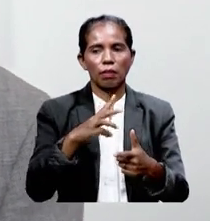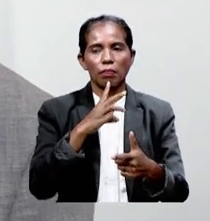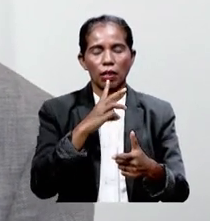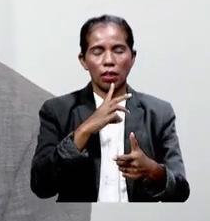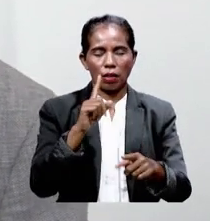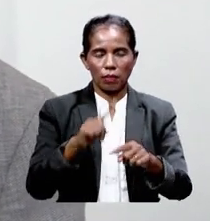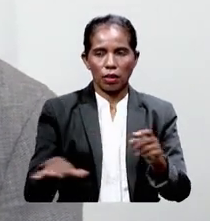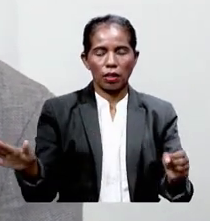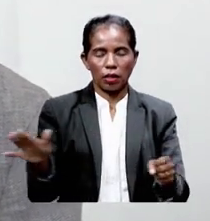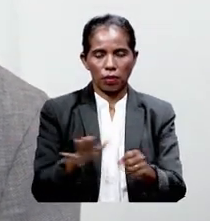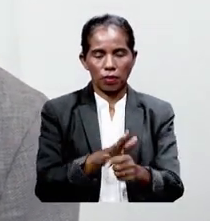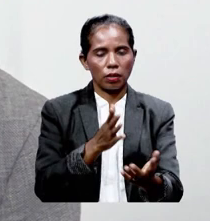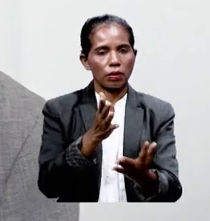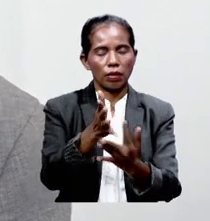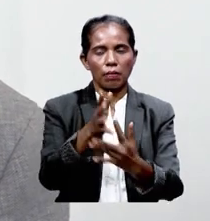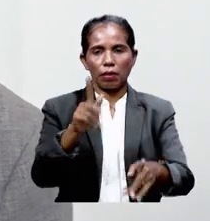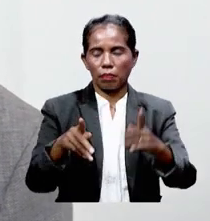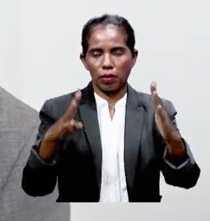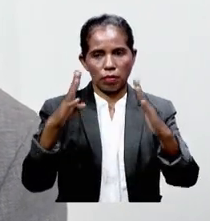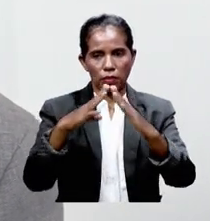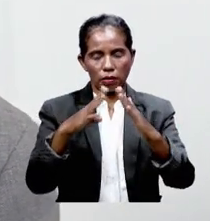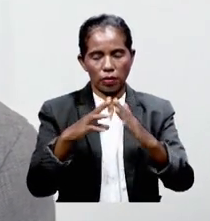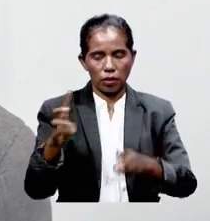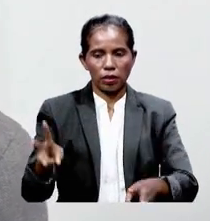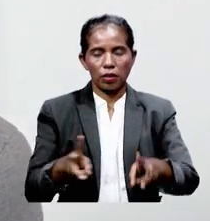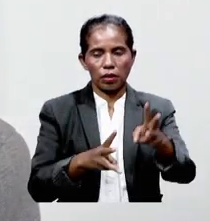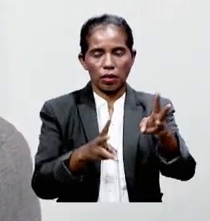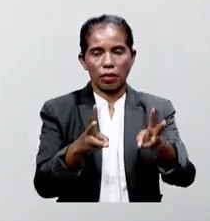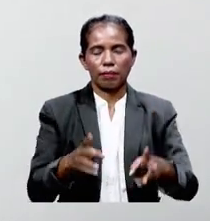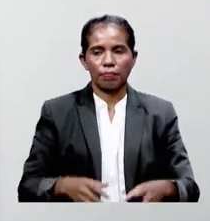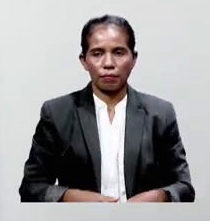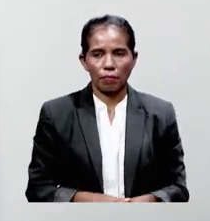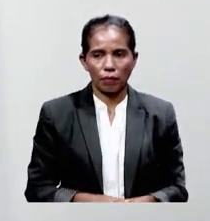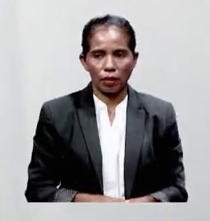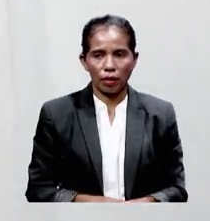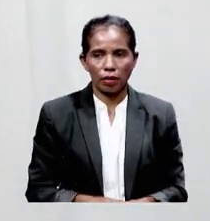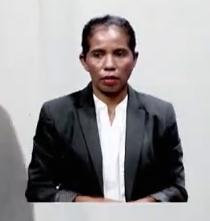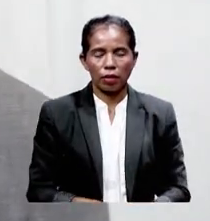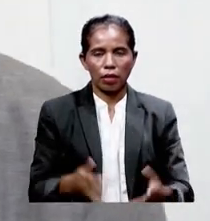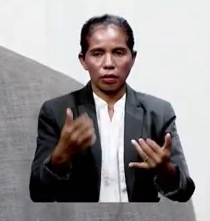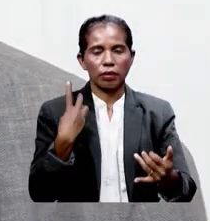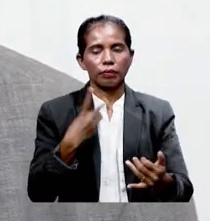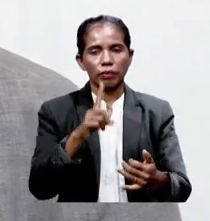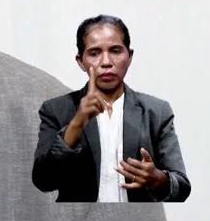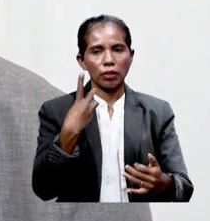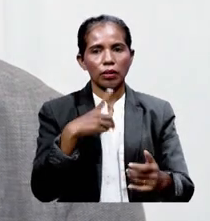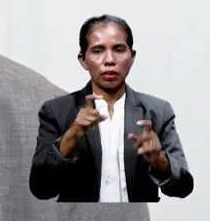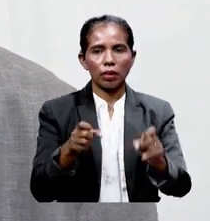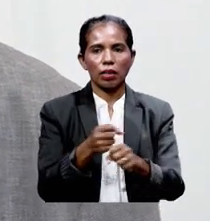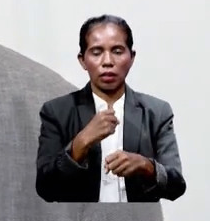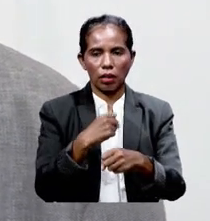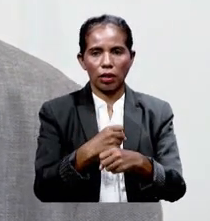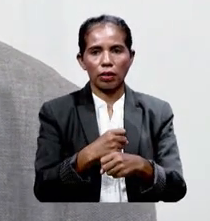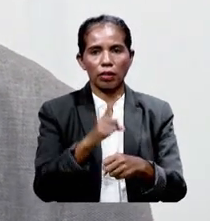nakono, ya lai pa uma serna be ya. Ya dalam, ya stada, ya mota ibun serna ni. Metaori agora na ida magi ta tengi hala buti ya